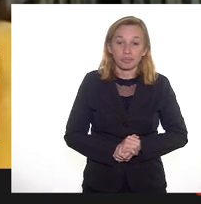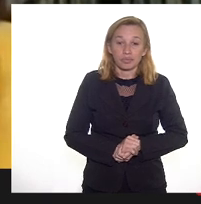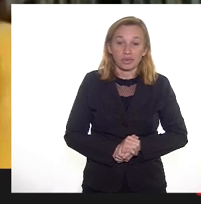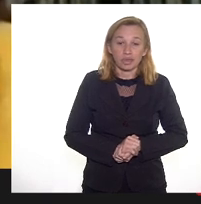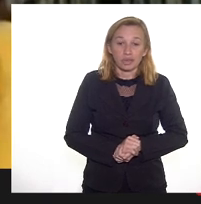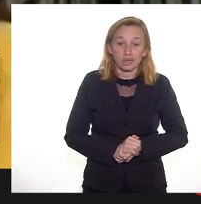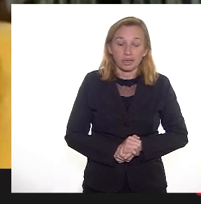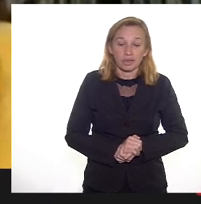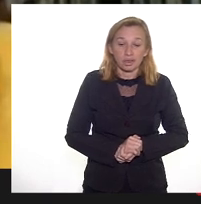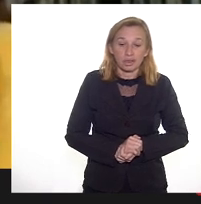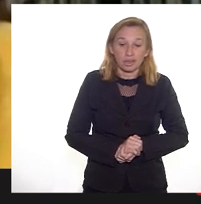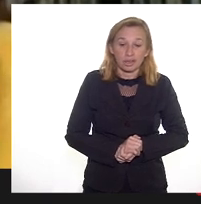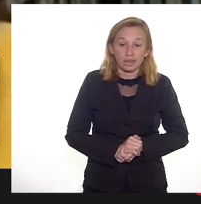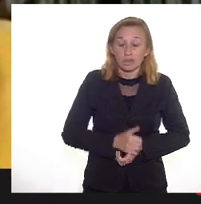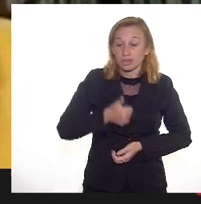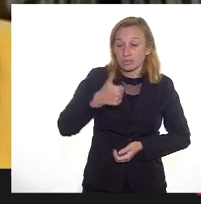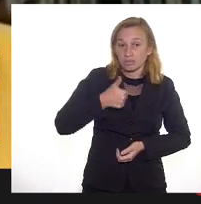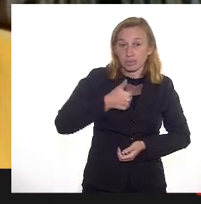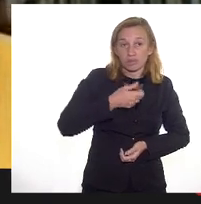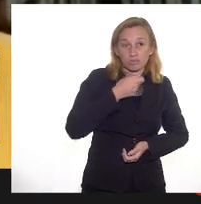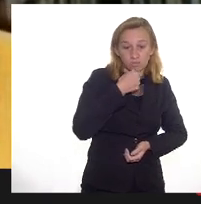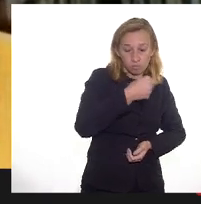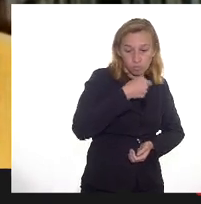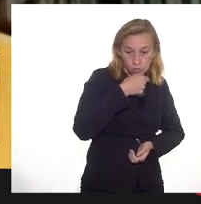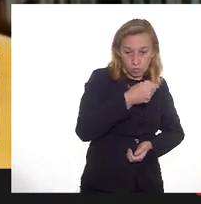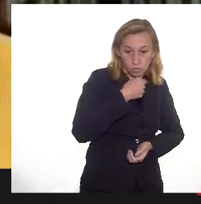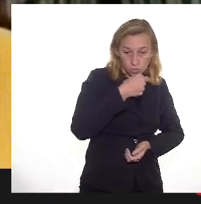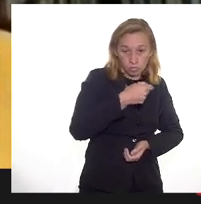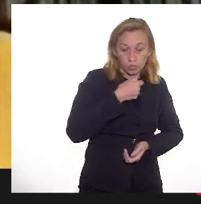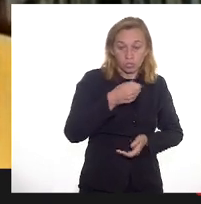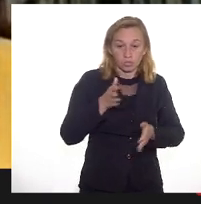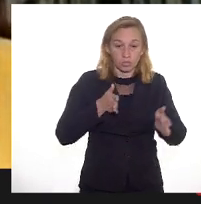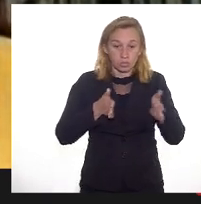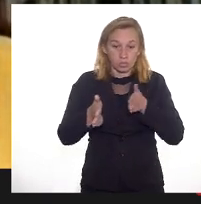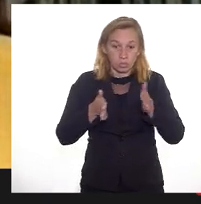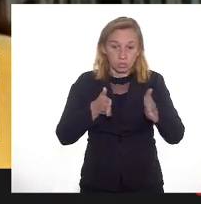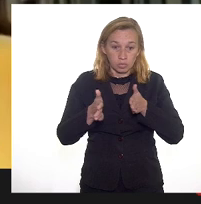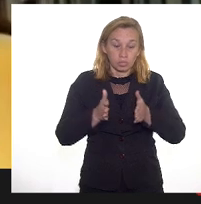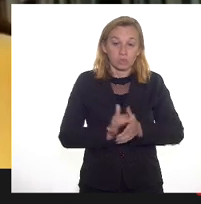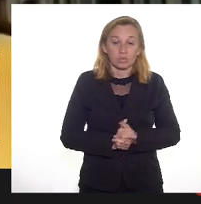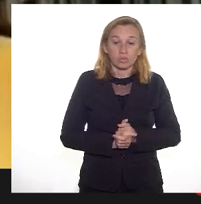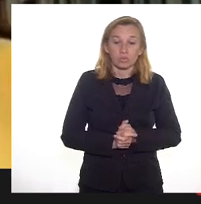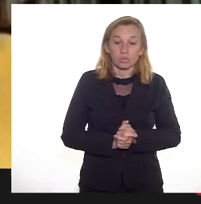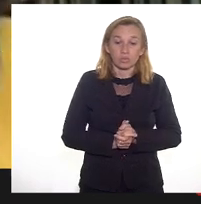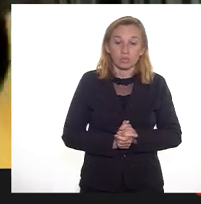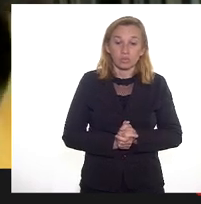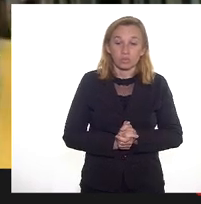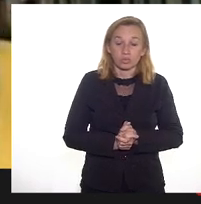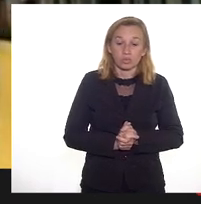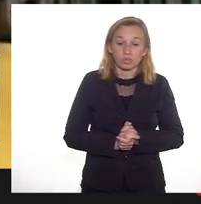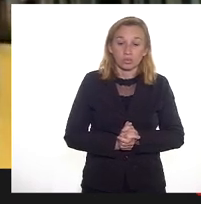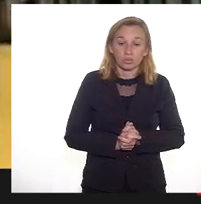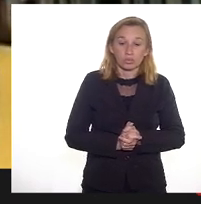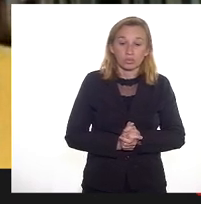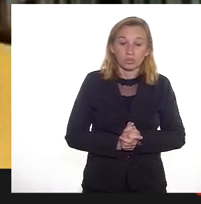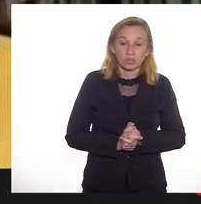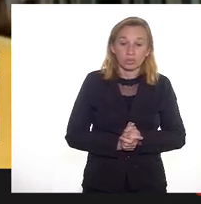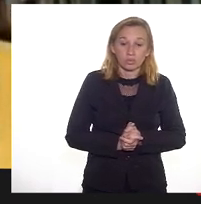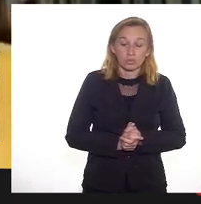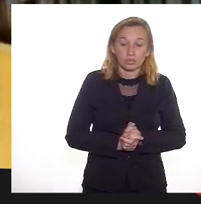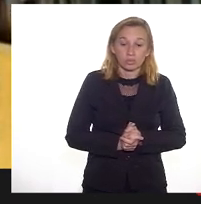As primeiras entrevistas desse período diziam que, já